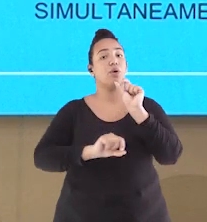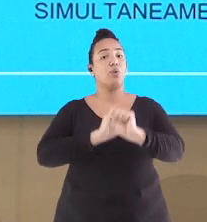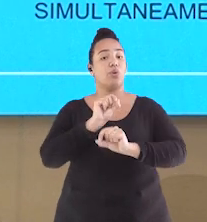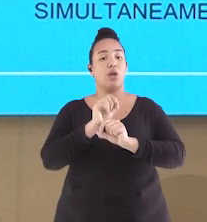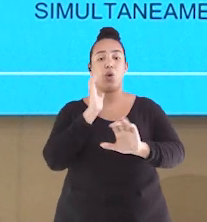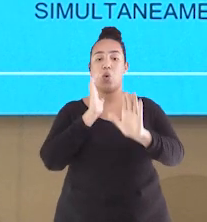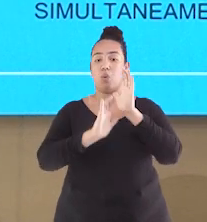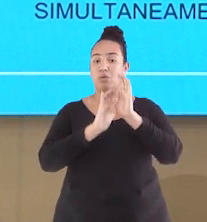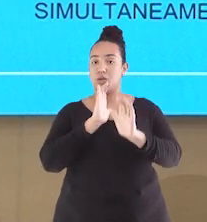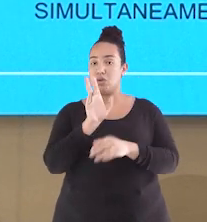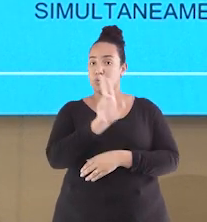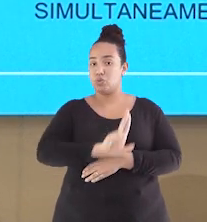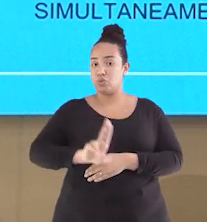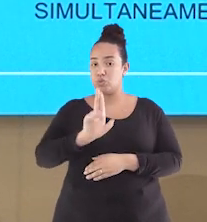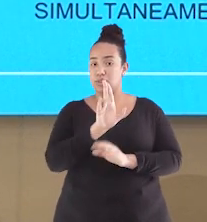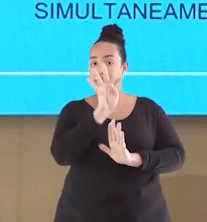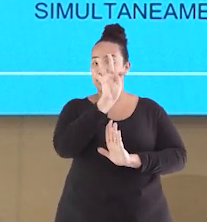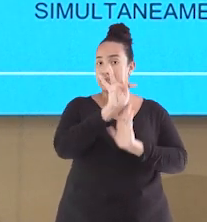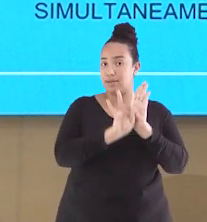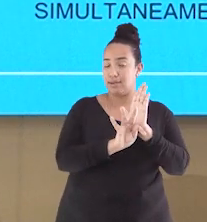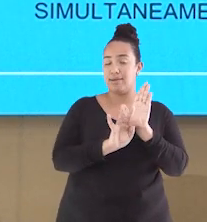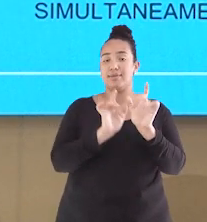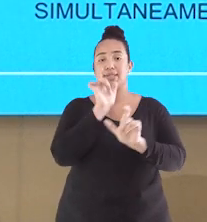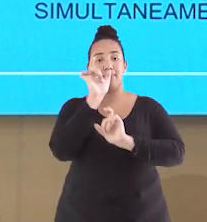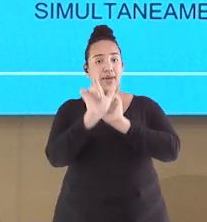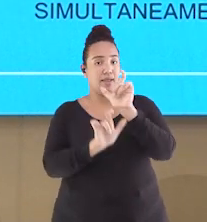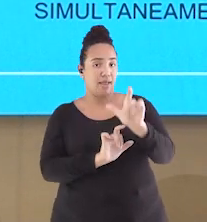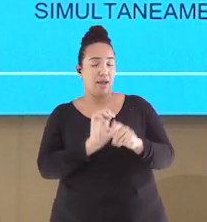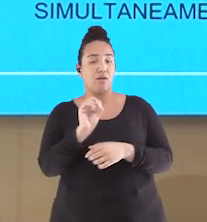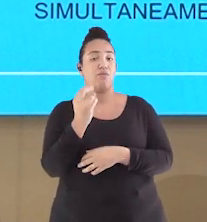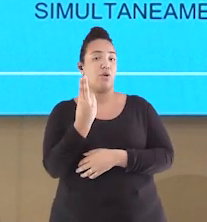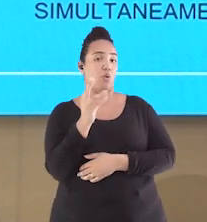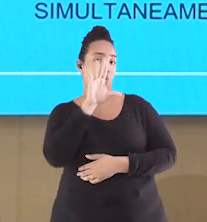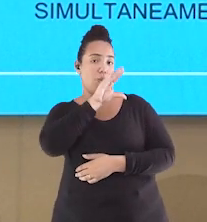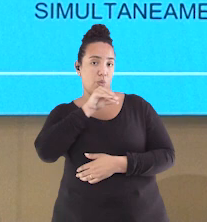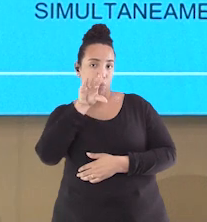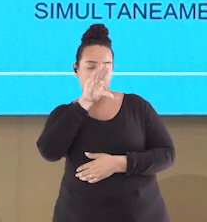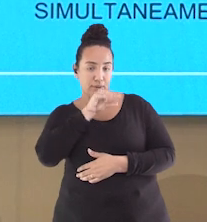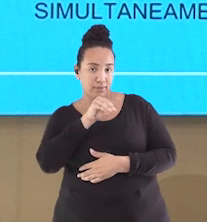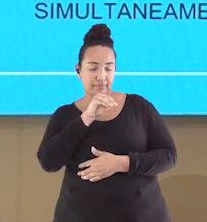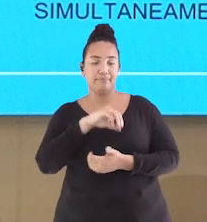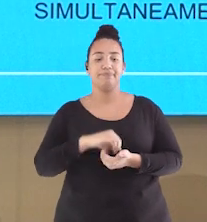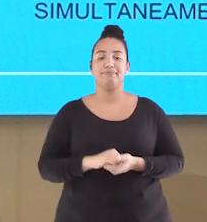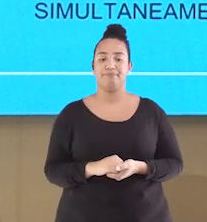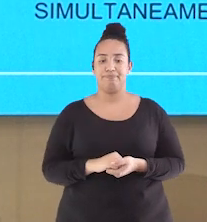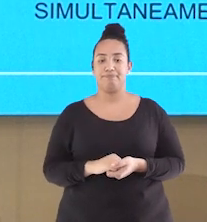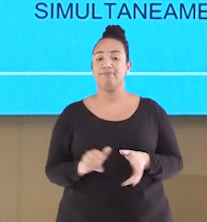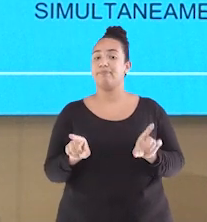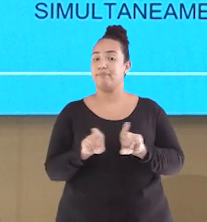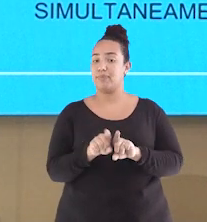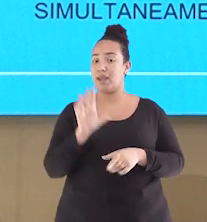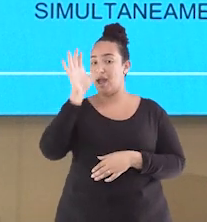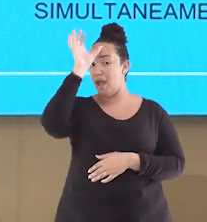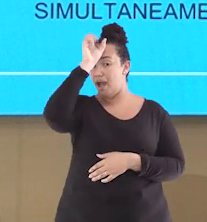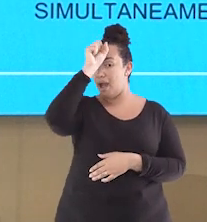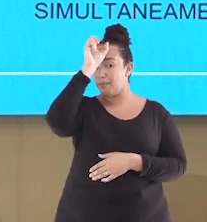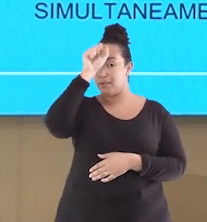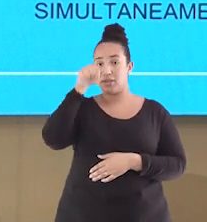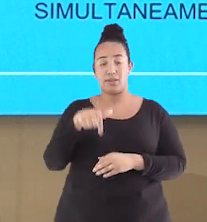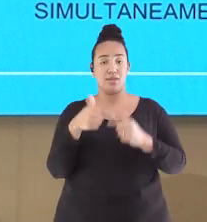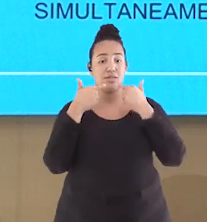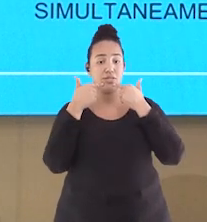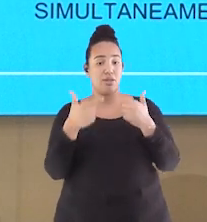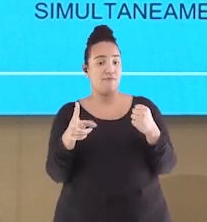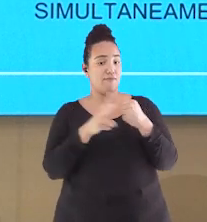comunicação transmitida através de palavras escritas ou verbalizadas. Aprendemos também que